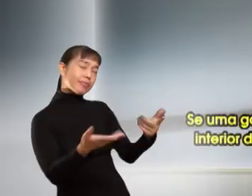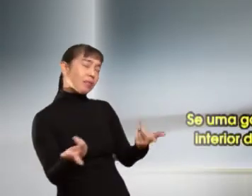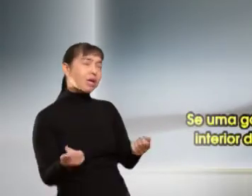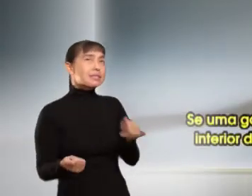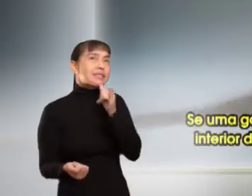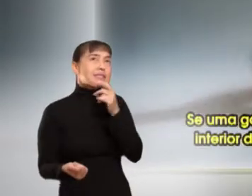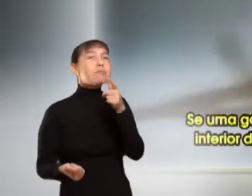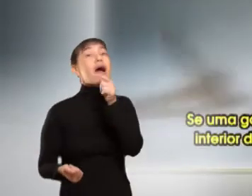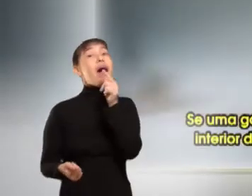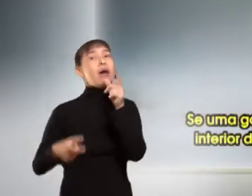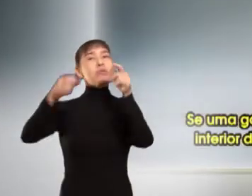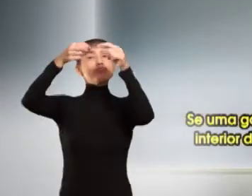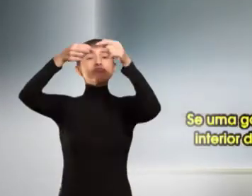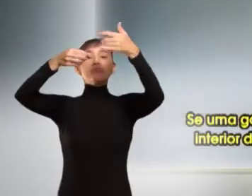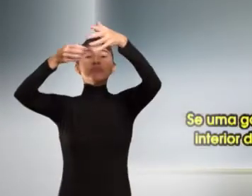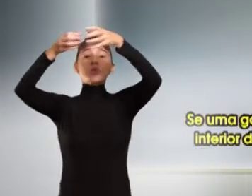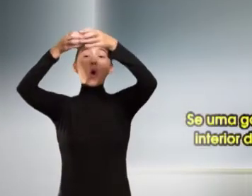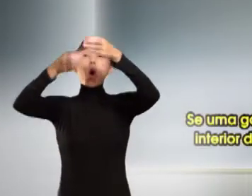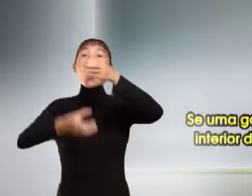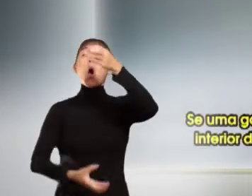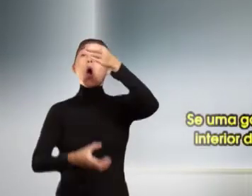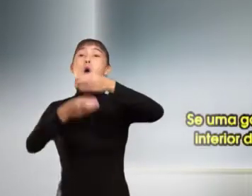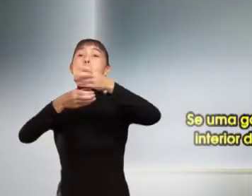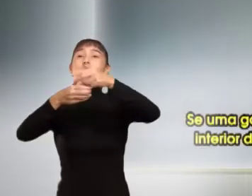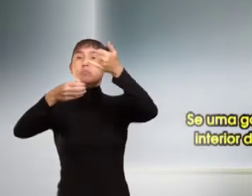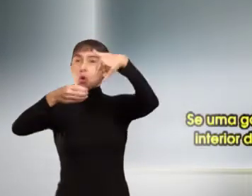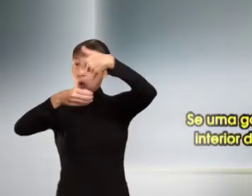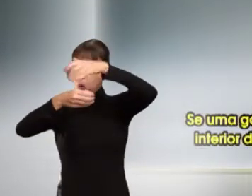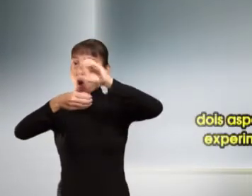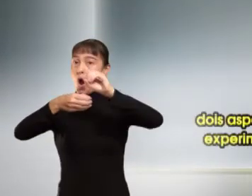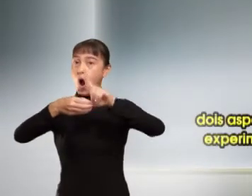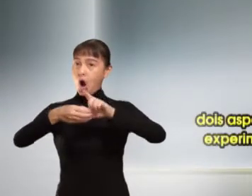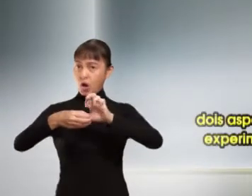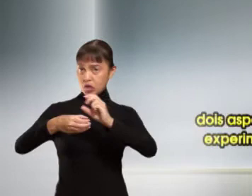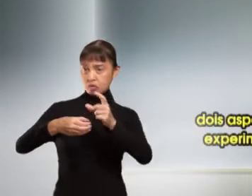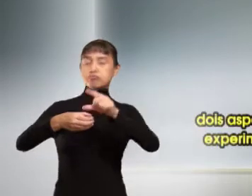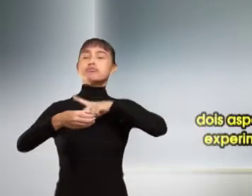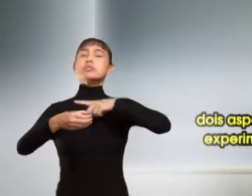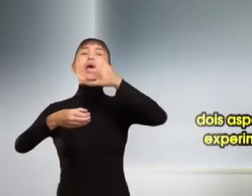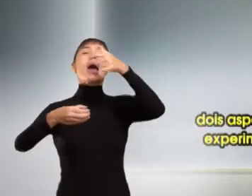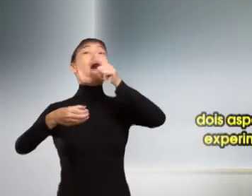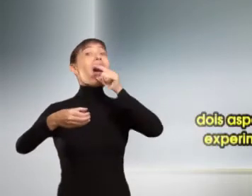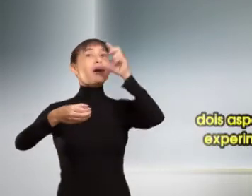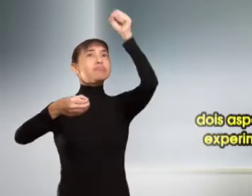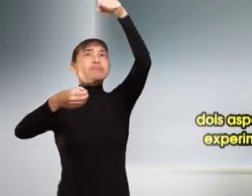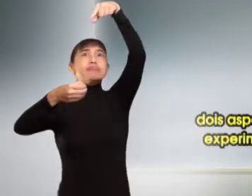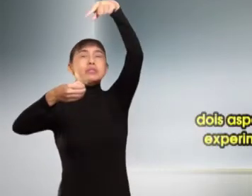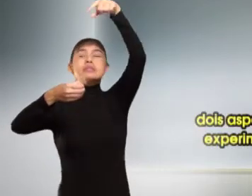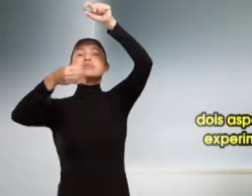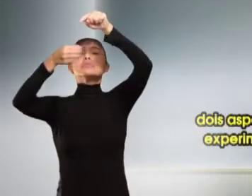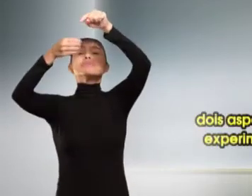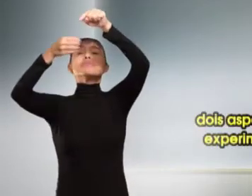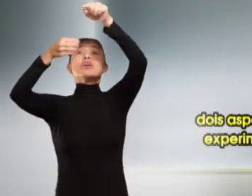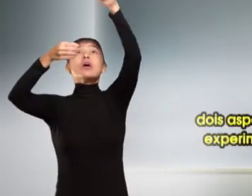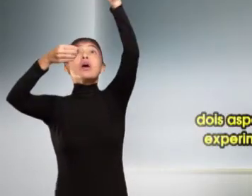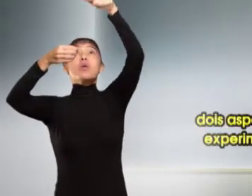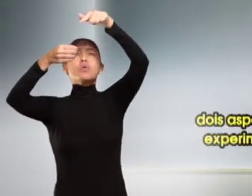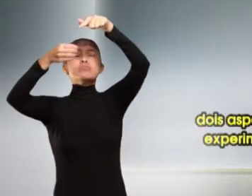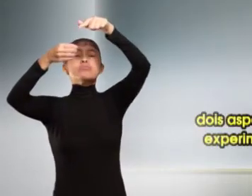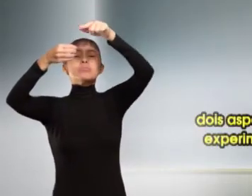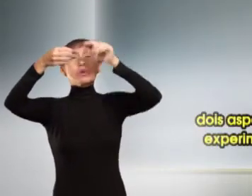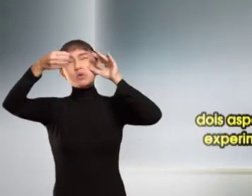gota d'água for colocada no interior de um tubo contendo óleo, dois aspectos fundamentais desse experimento